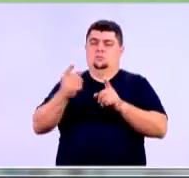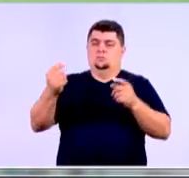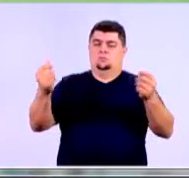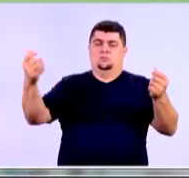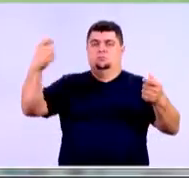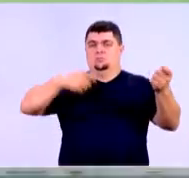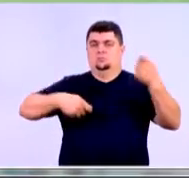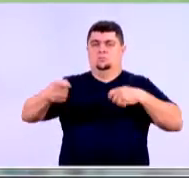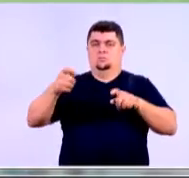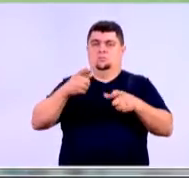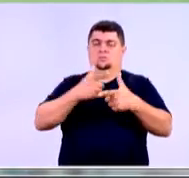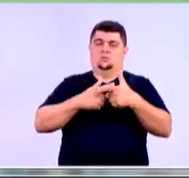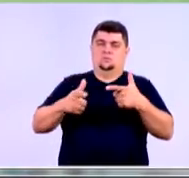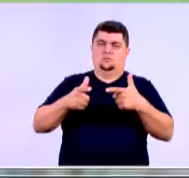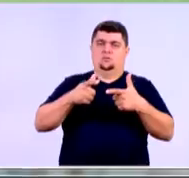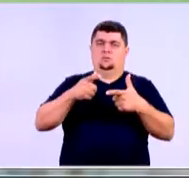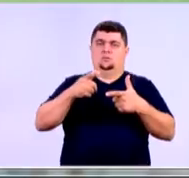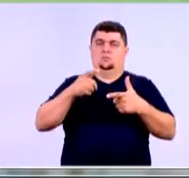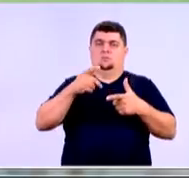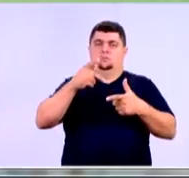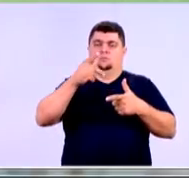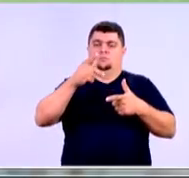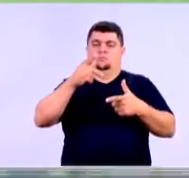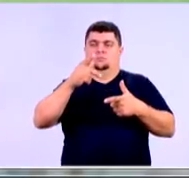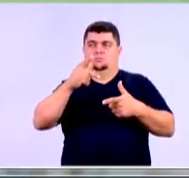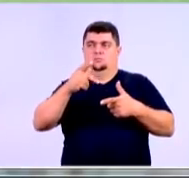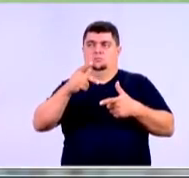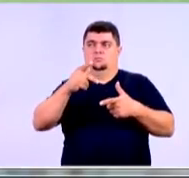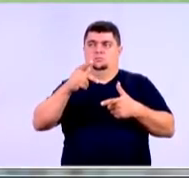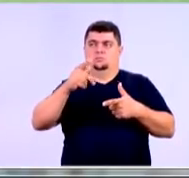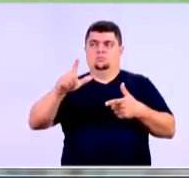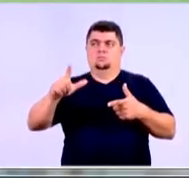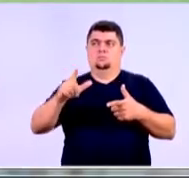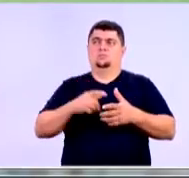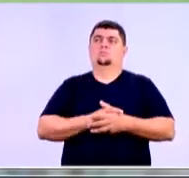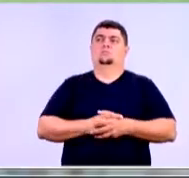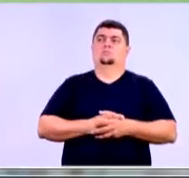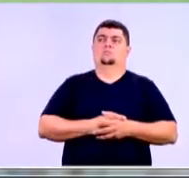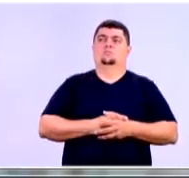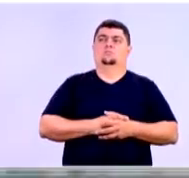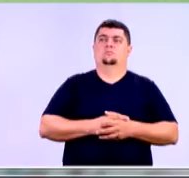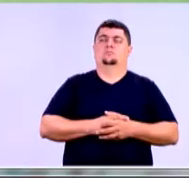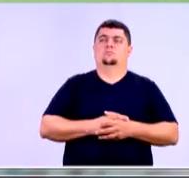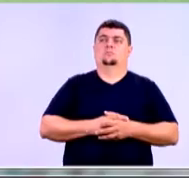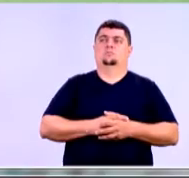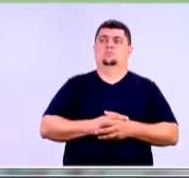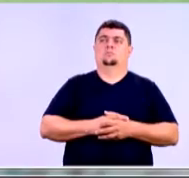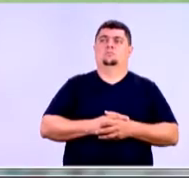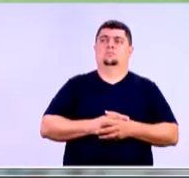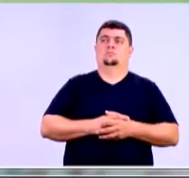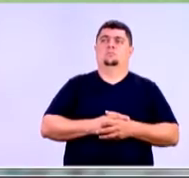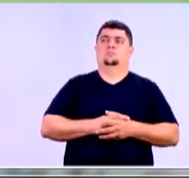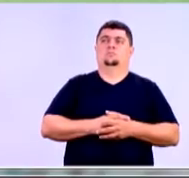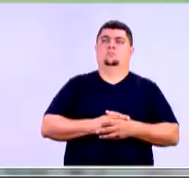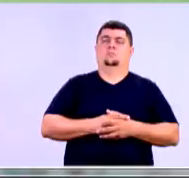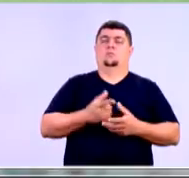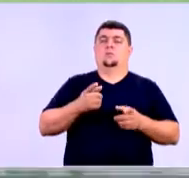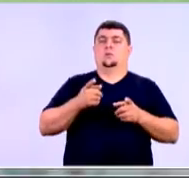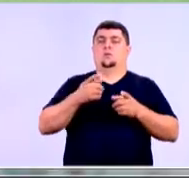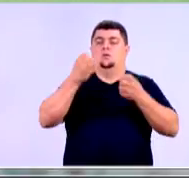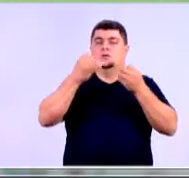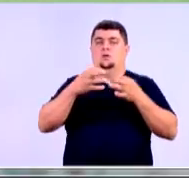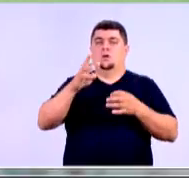pelo patrimônio líquido da empresa. Né? Exatamente. Nós vamos discutir também